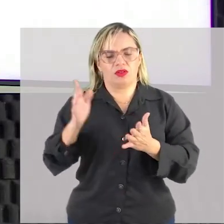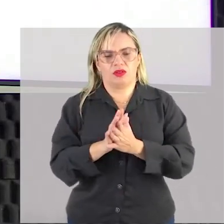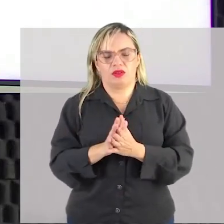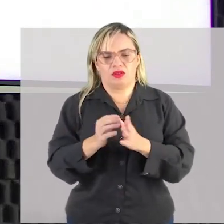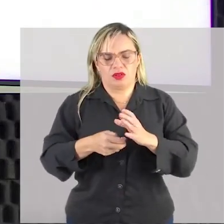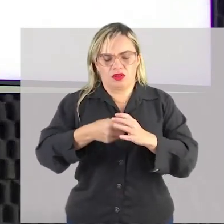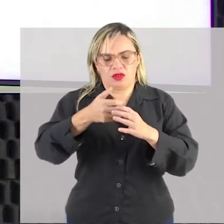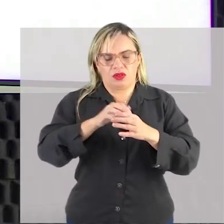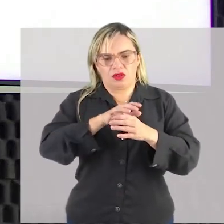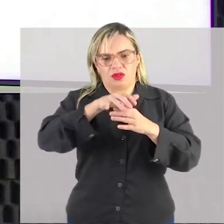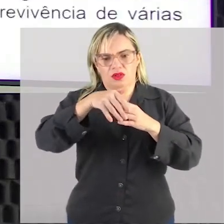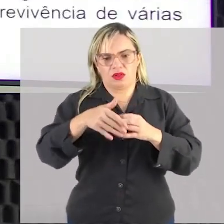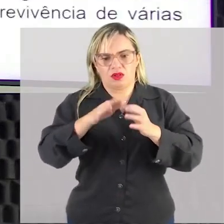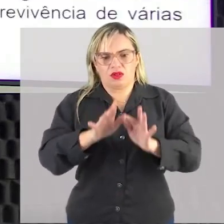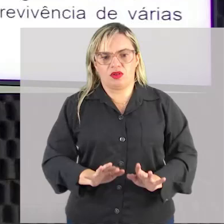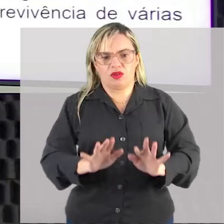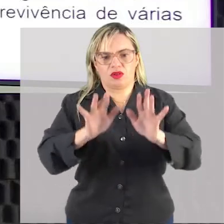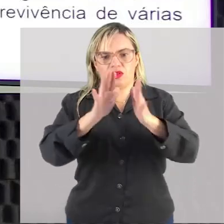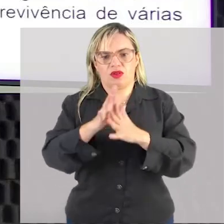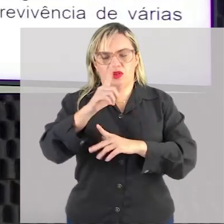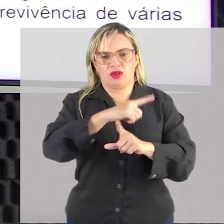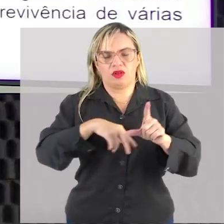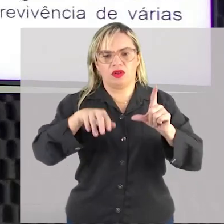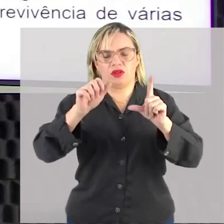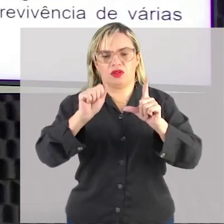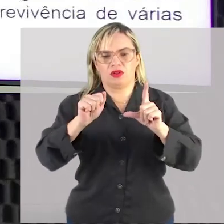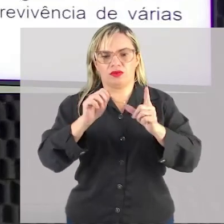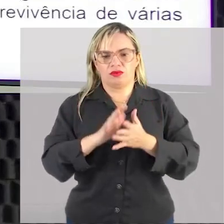que inventar. Resposta letra A.